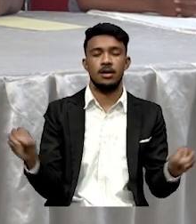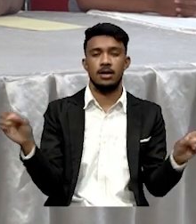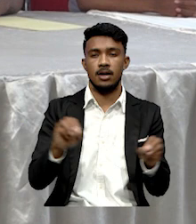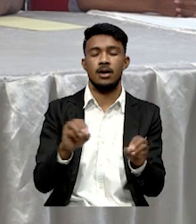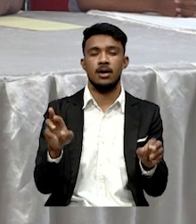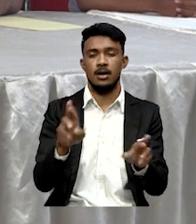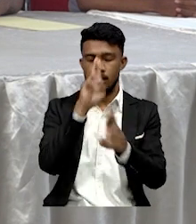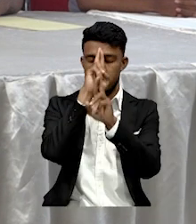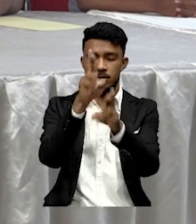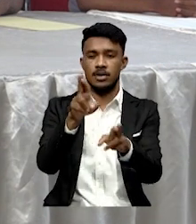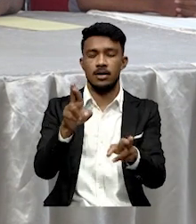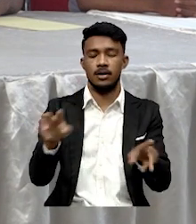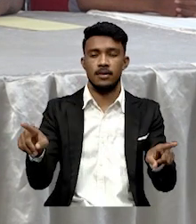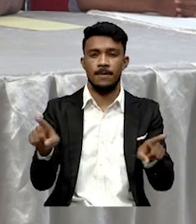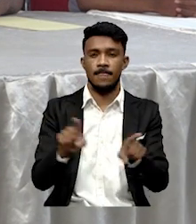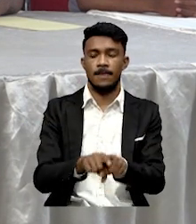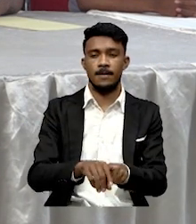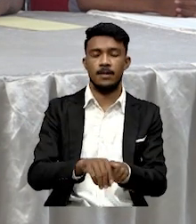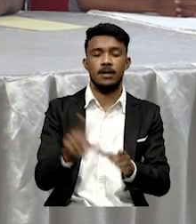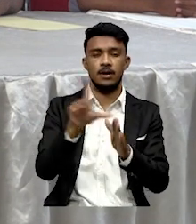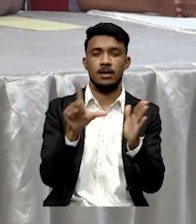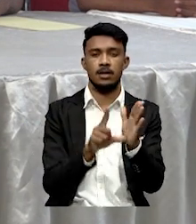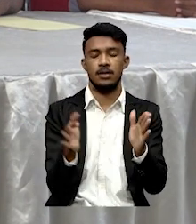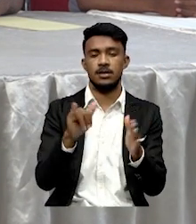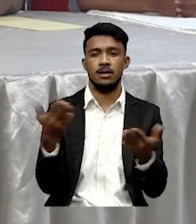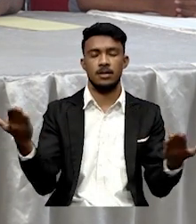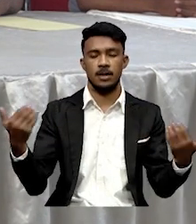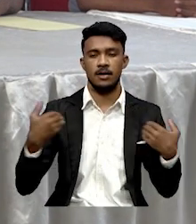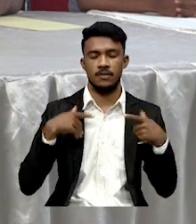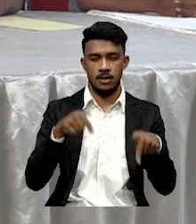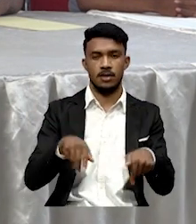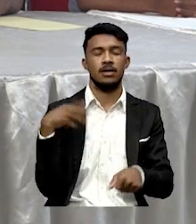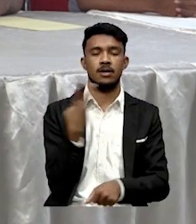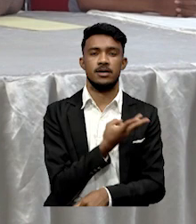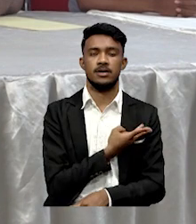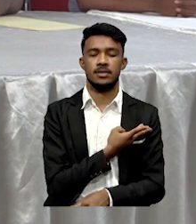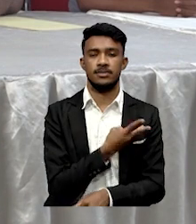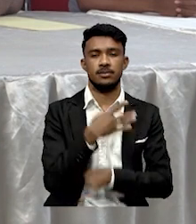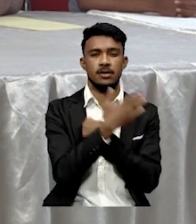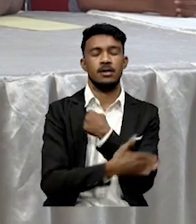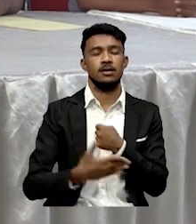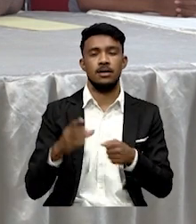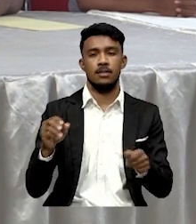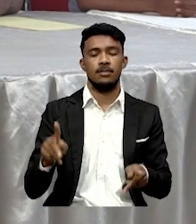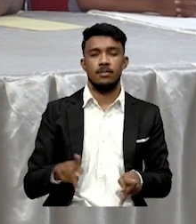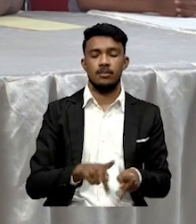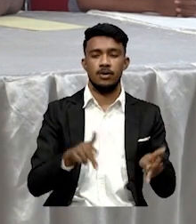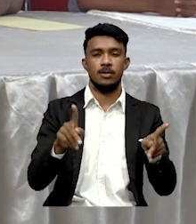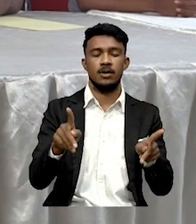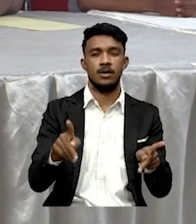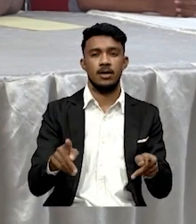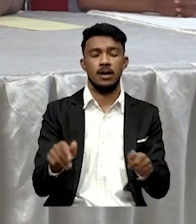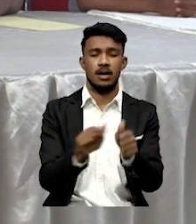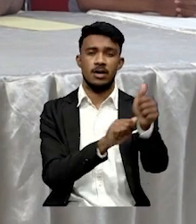à separação de poderes órgão soberano Sira, devemos existir e tener. Na declaração pública da NE, a cara canar